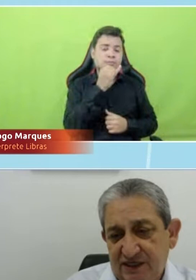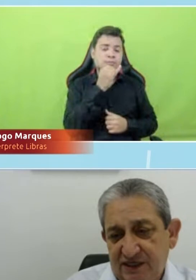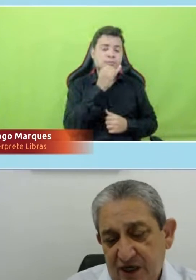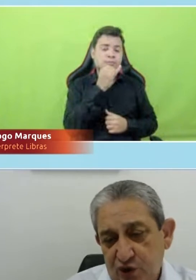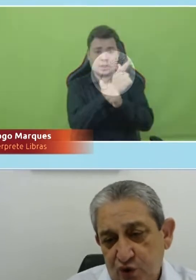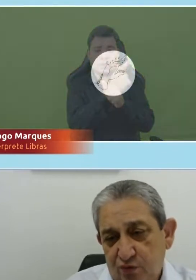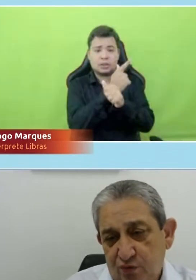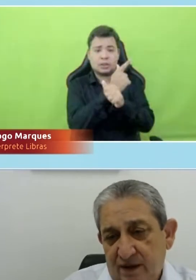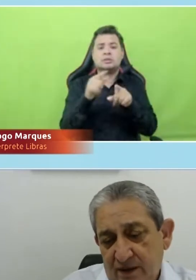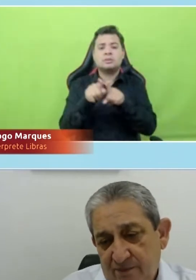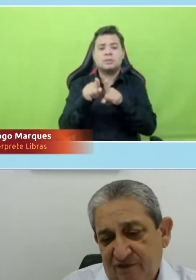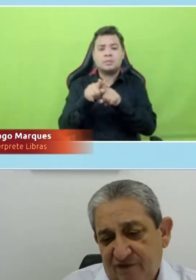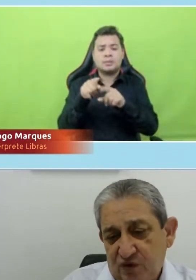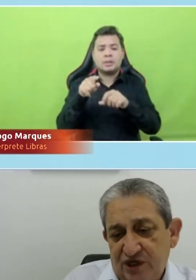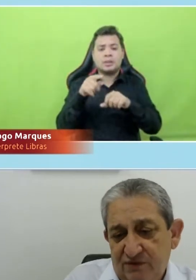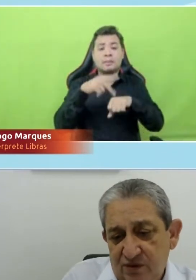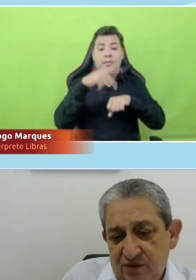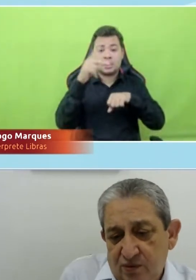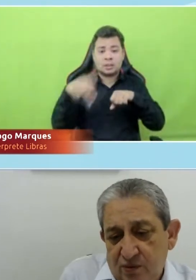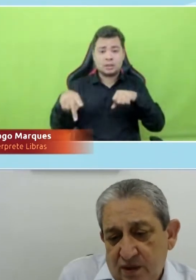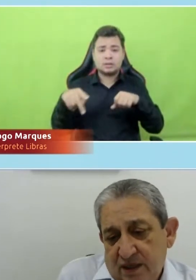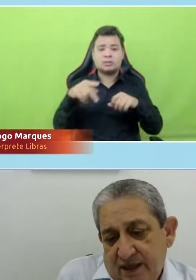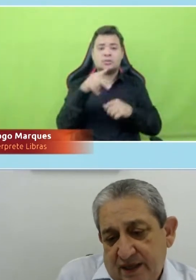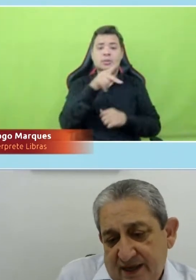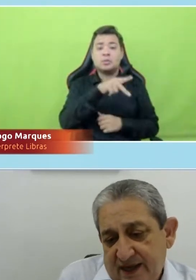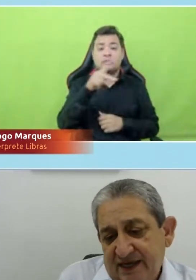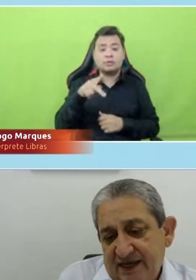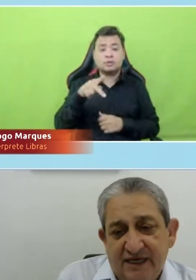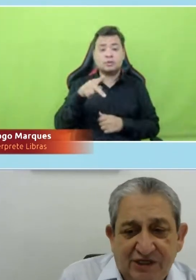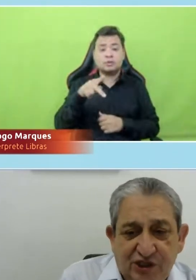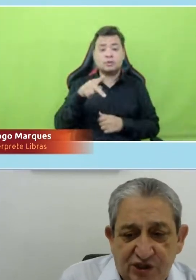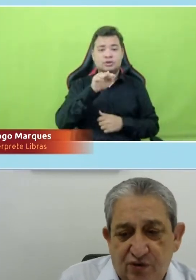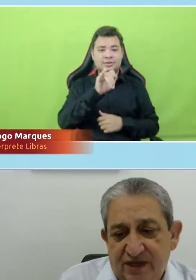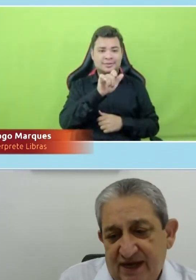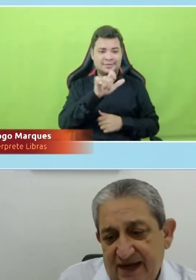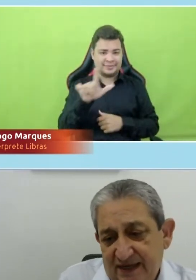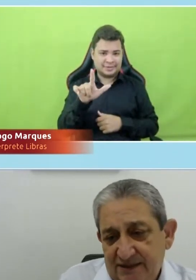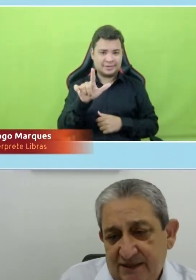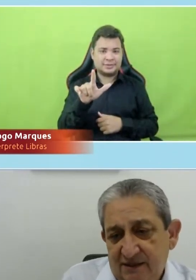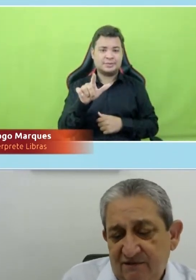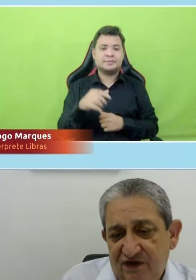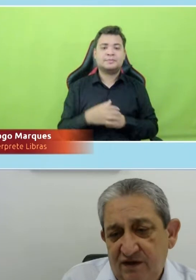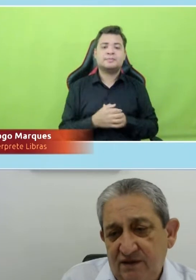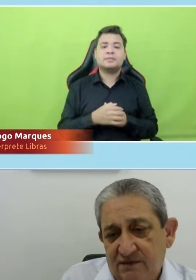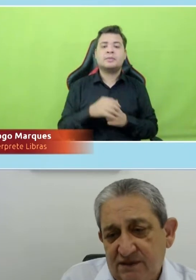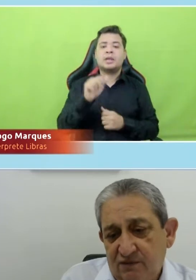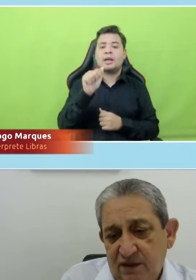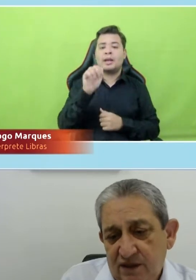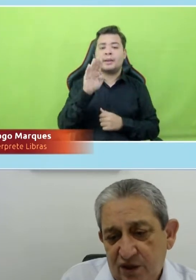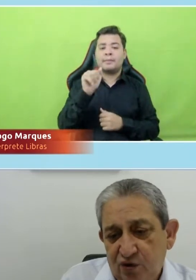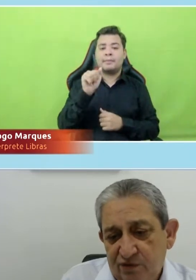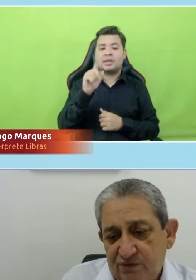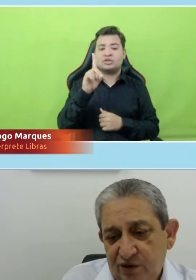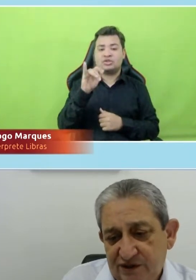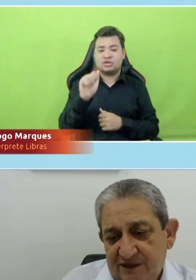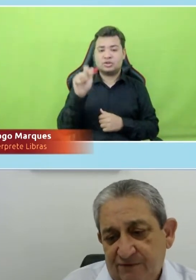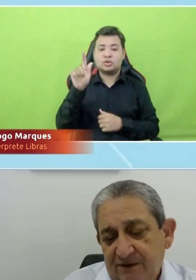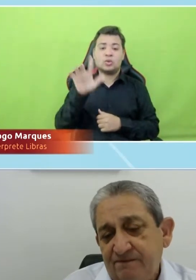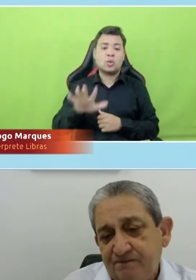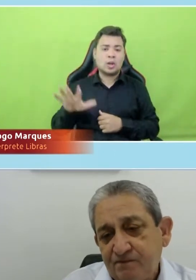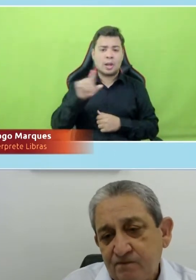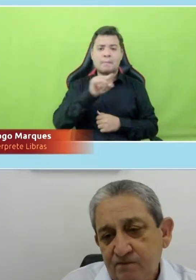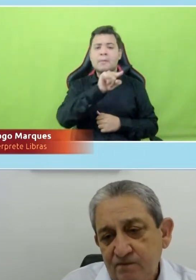município de Piracanjuba, Professor Jamil, aqui, Abadia de Goiás, enfim, são inúmeros municípios,